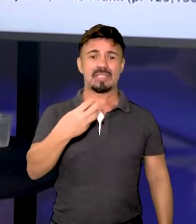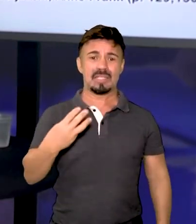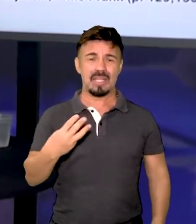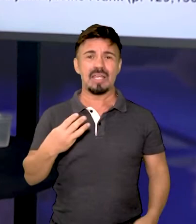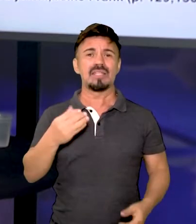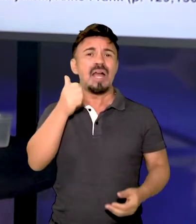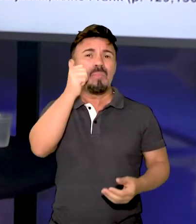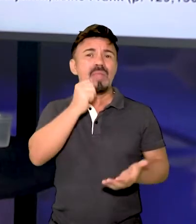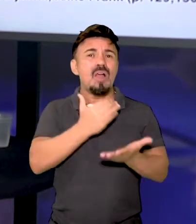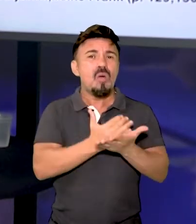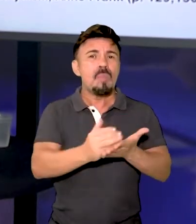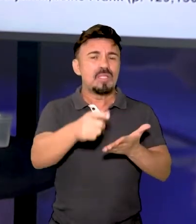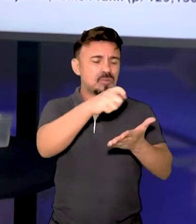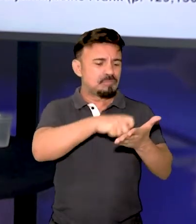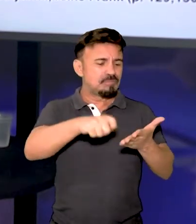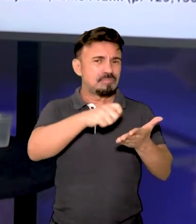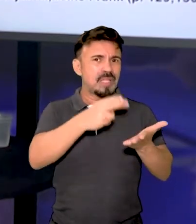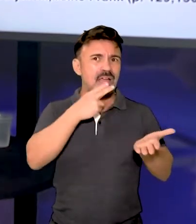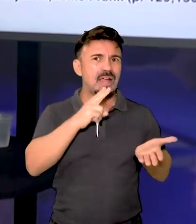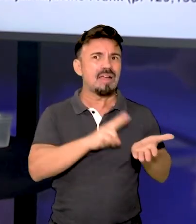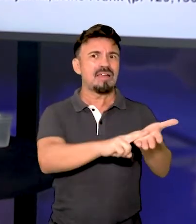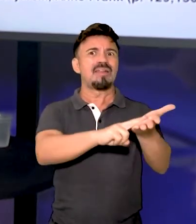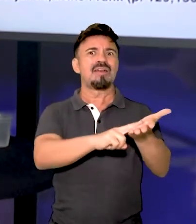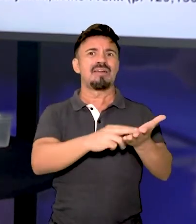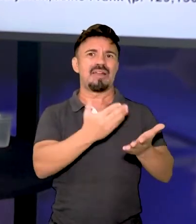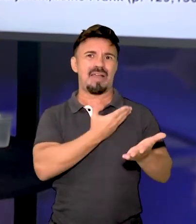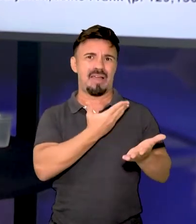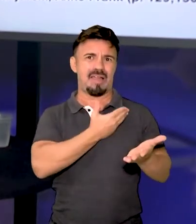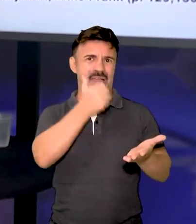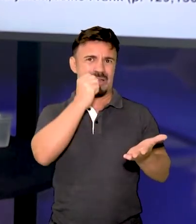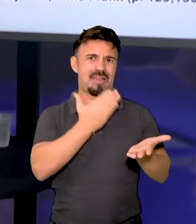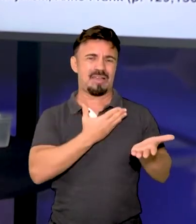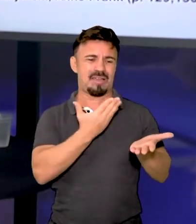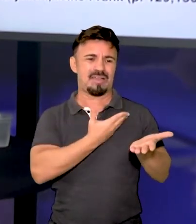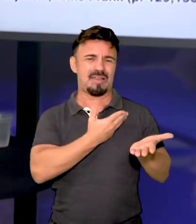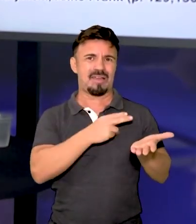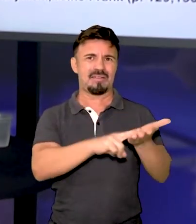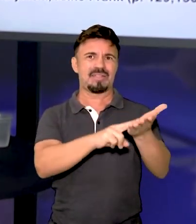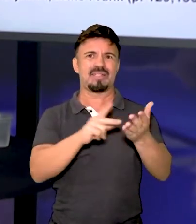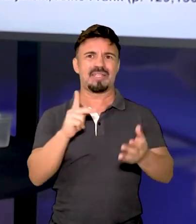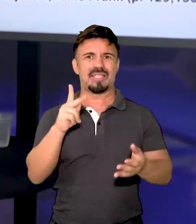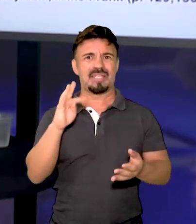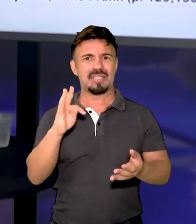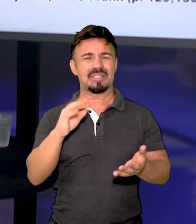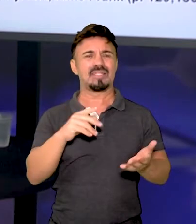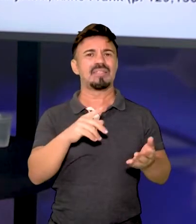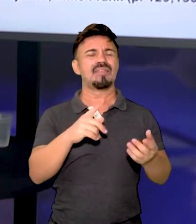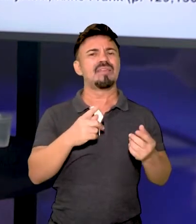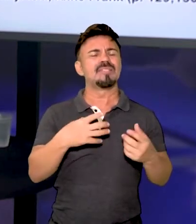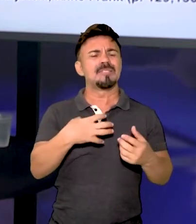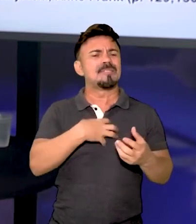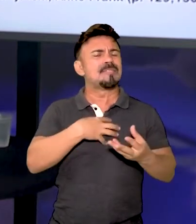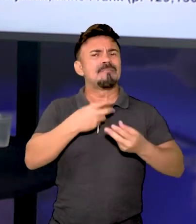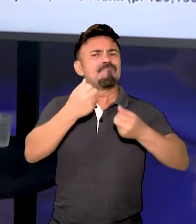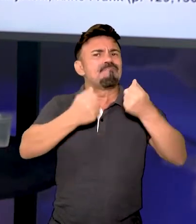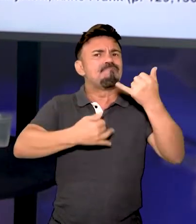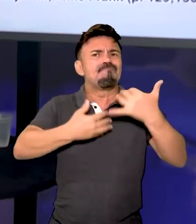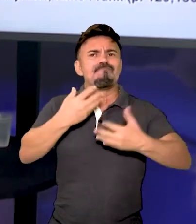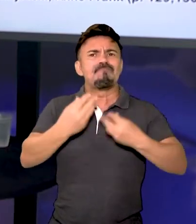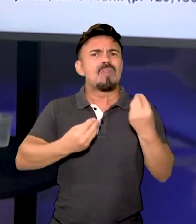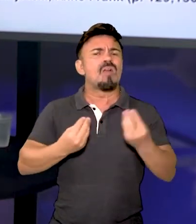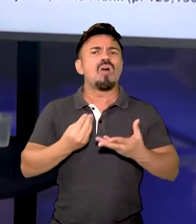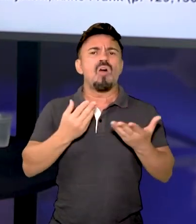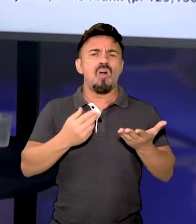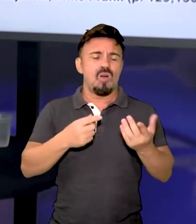a escrever justamente para uma amiga, Kitty. E ela começou a dizer como ela estava se sentindo. Observamos os